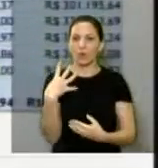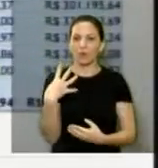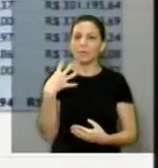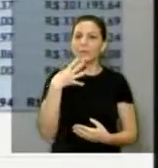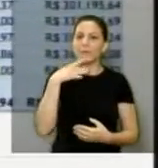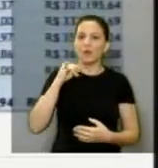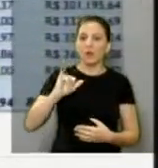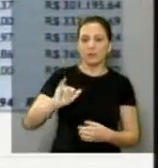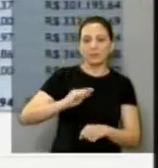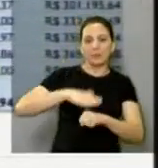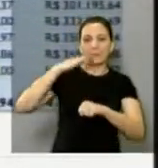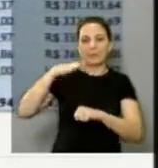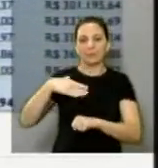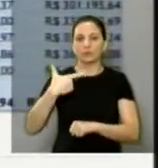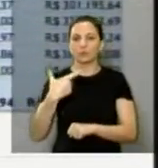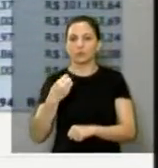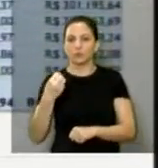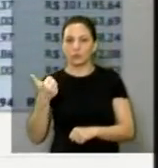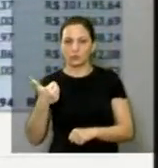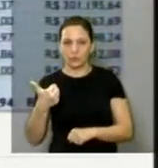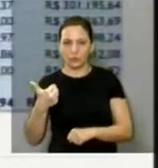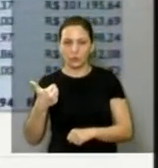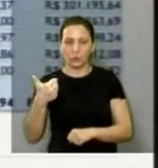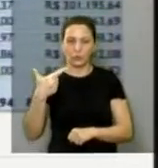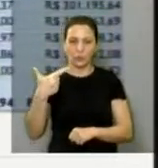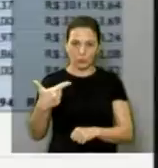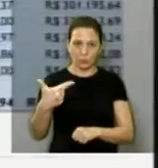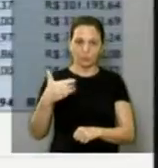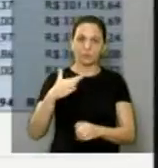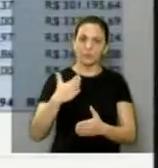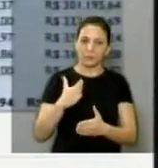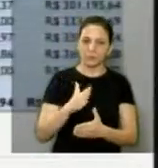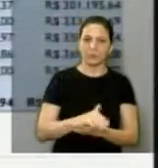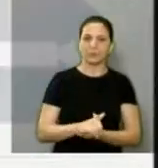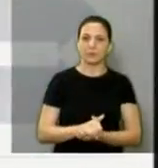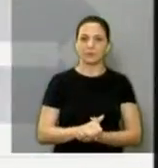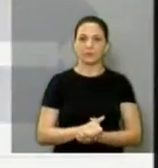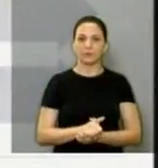R$ 4.005.000 no ano de 2012, de janeiro a dezembro. Pode seguir?